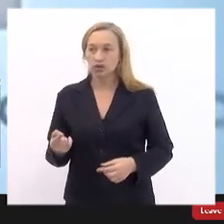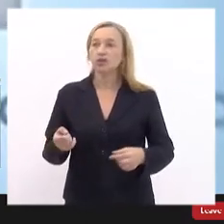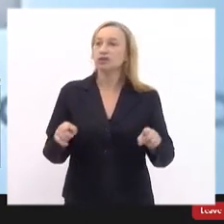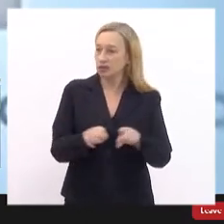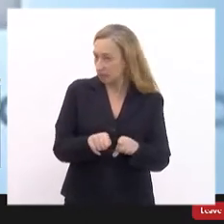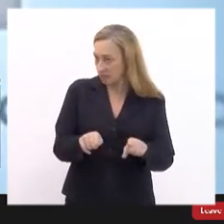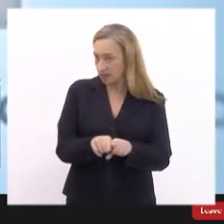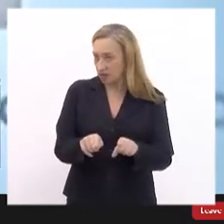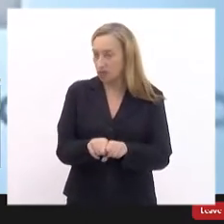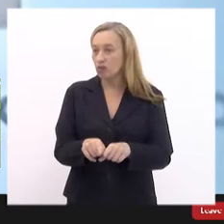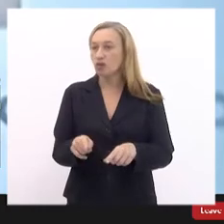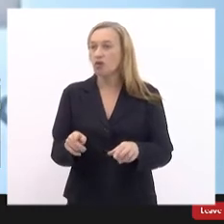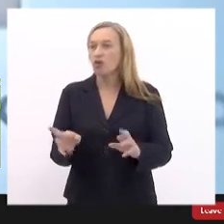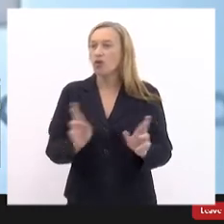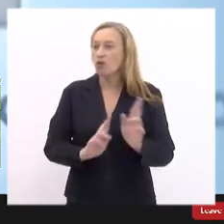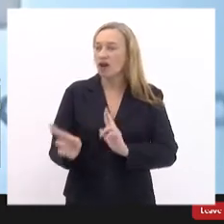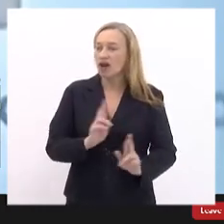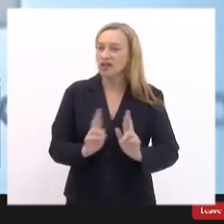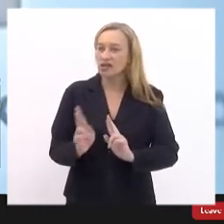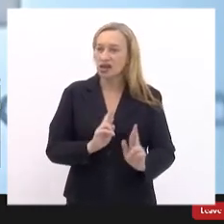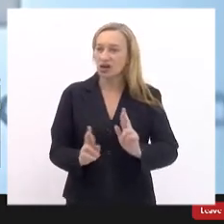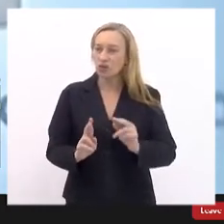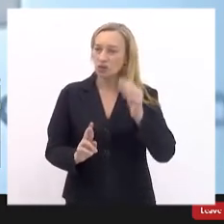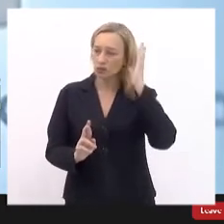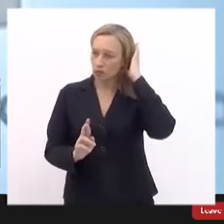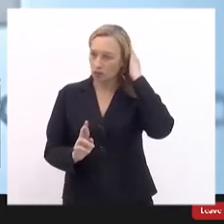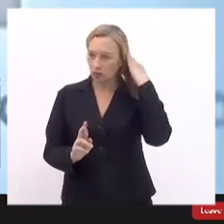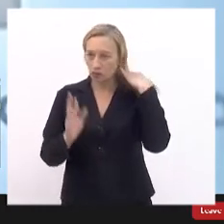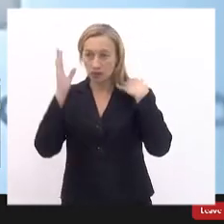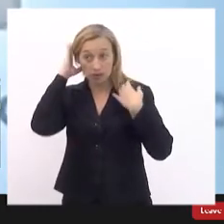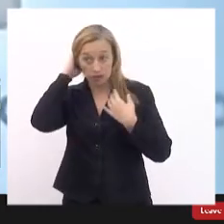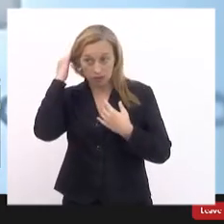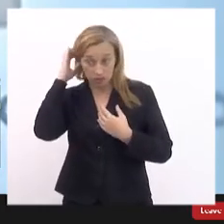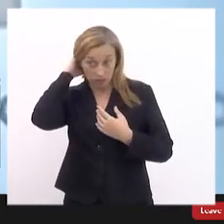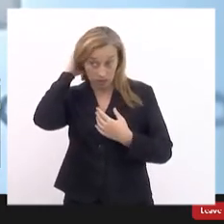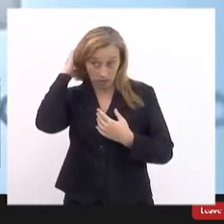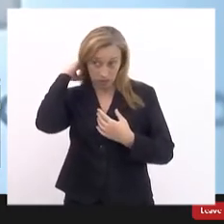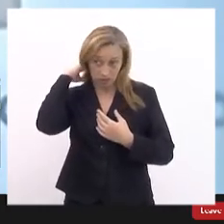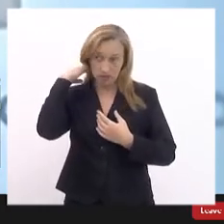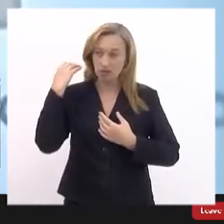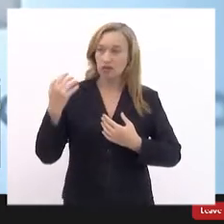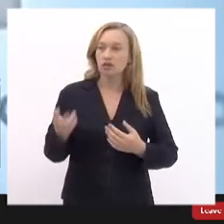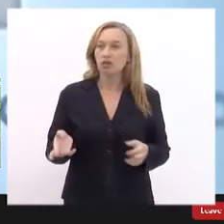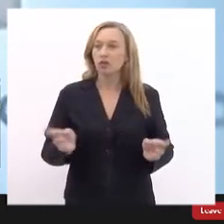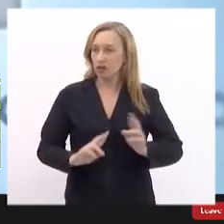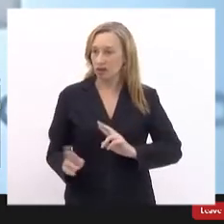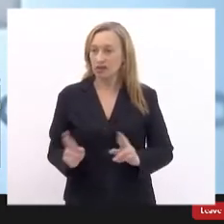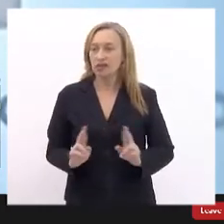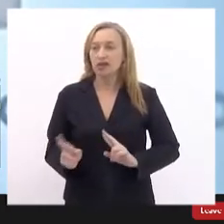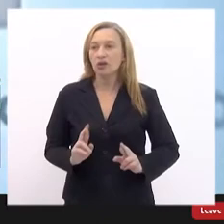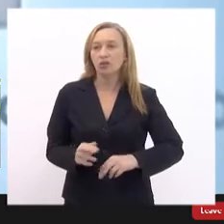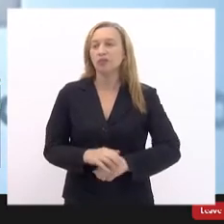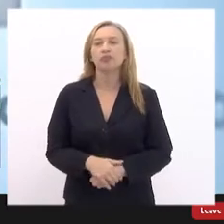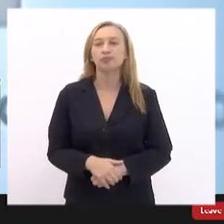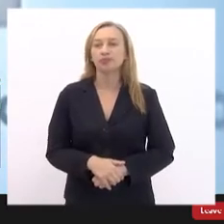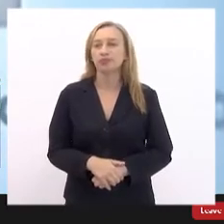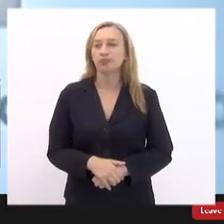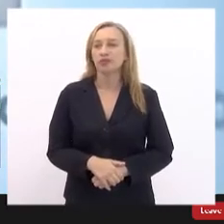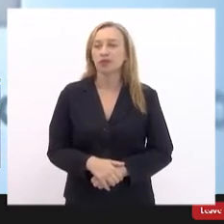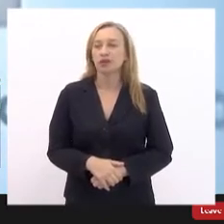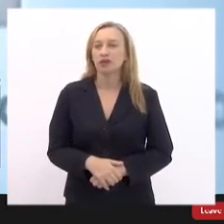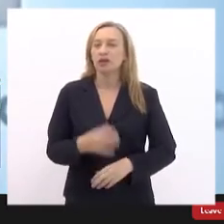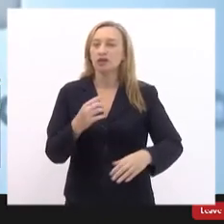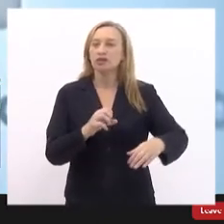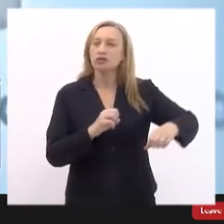com relação, e aí seguindo essa linha também, que já foi muito pontuada, com relação ao